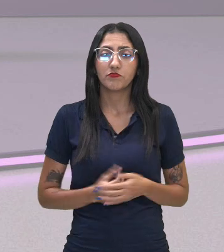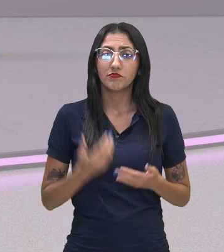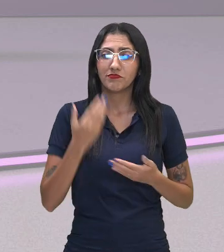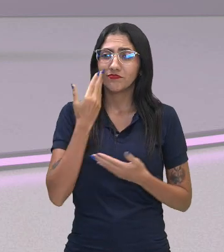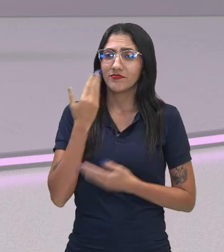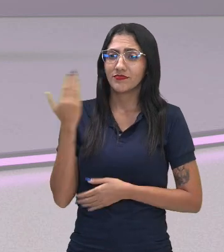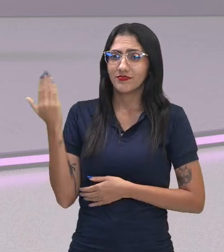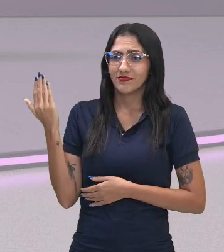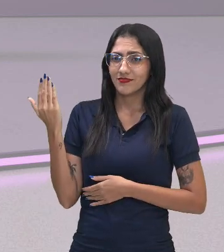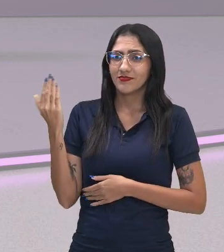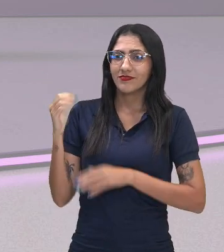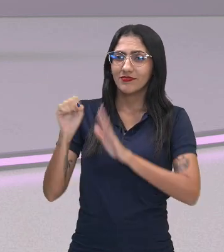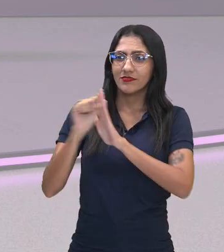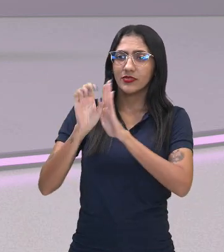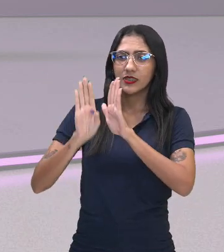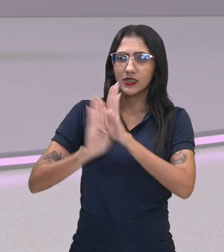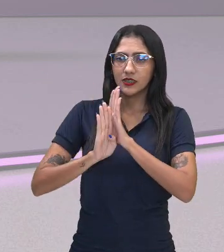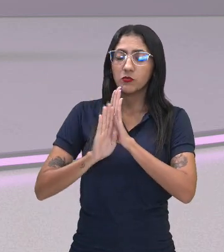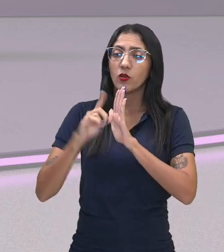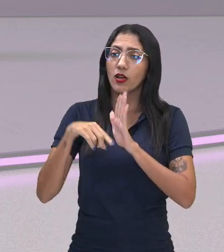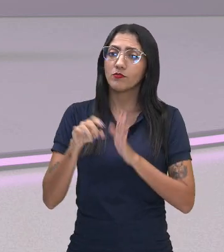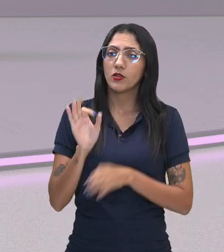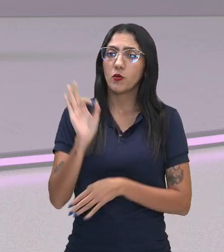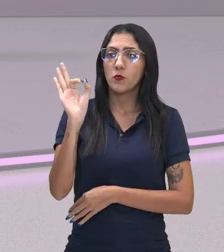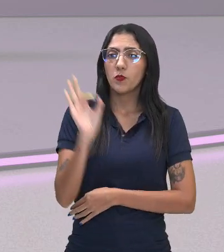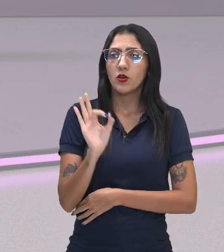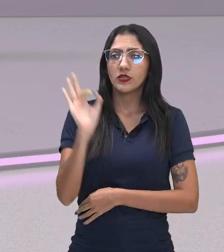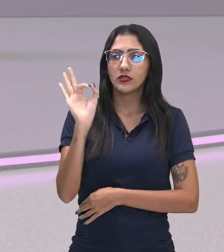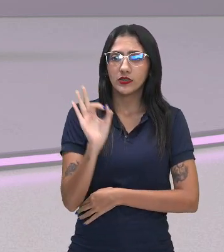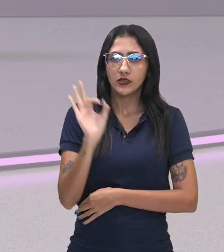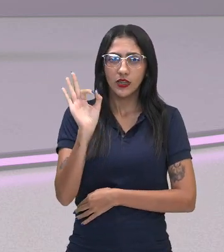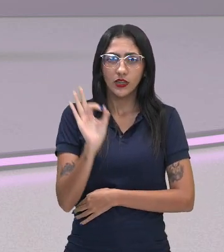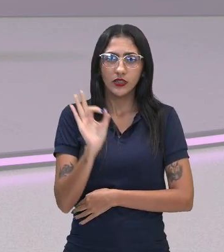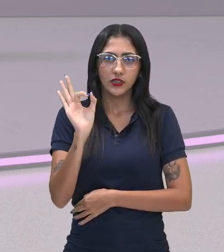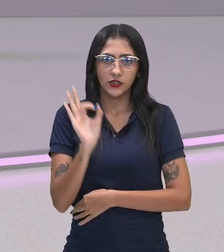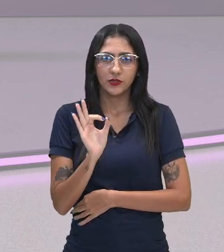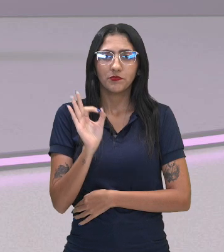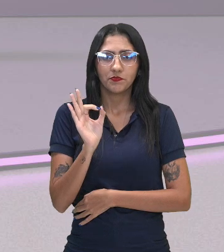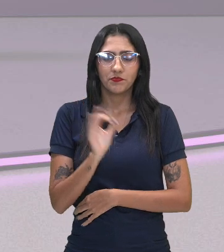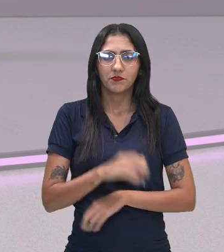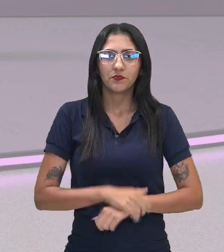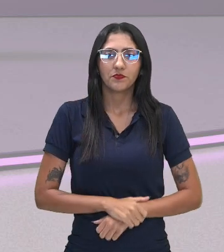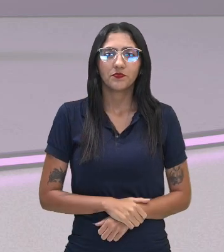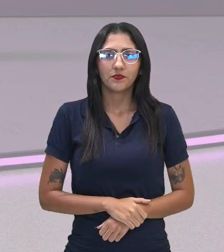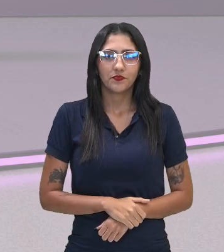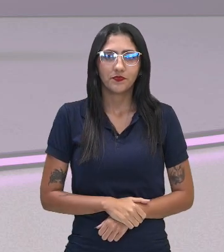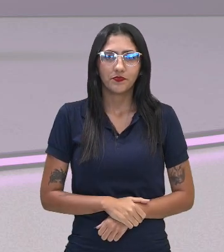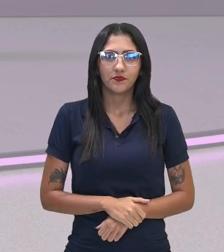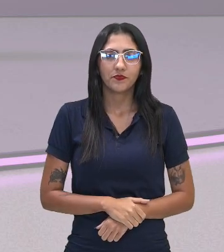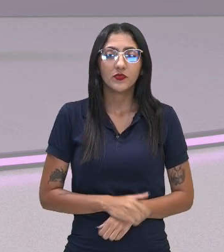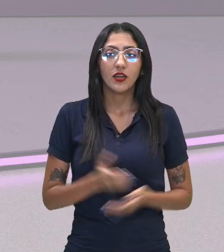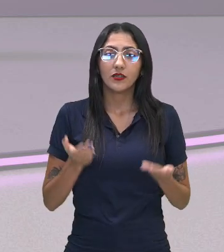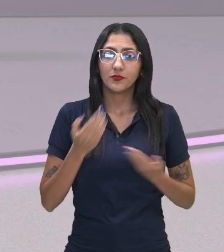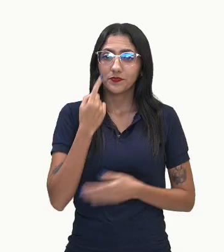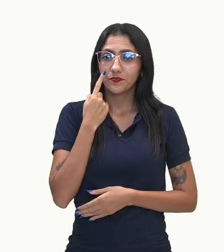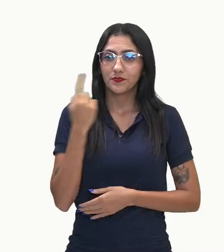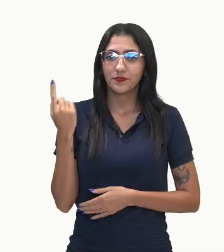lado, né, ele simboliza que a porcentagem que eu estou trabalhando. Acompanhe comigo na